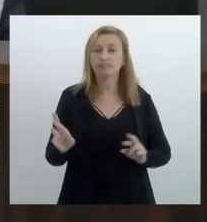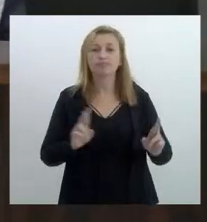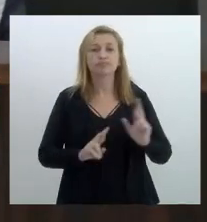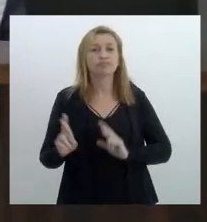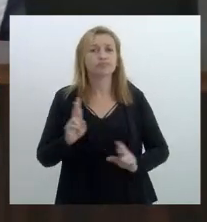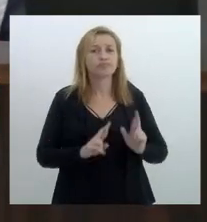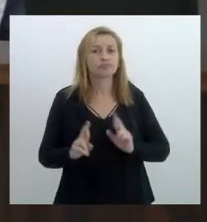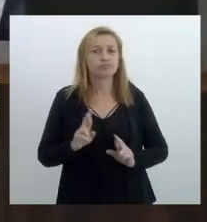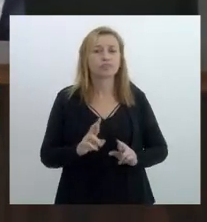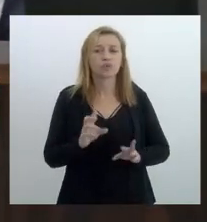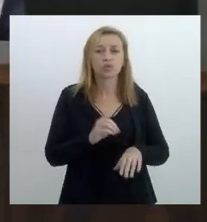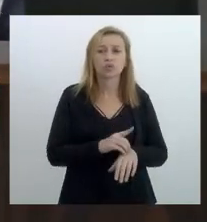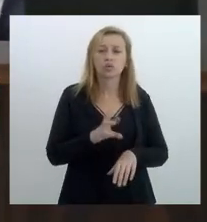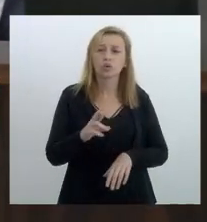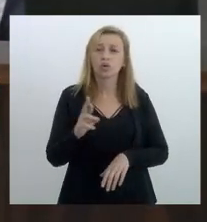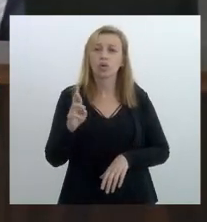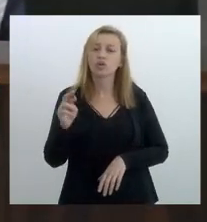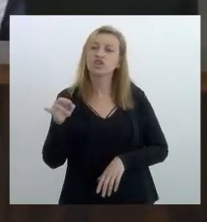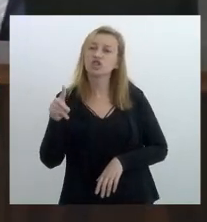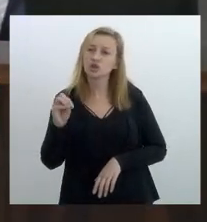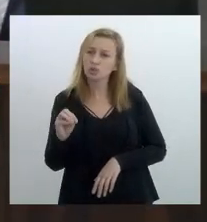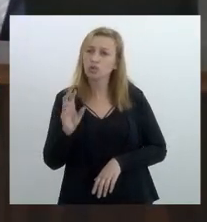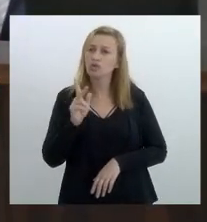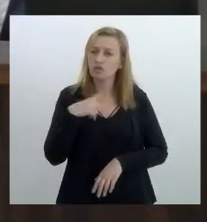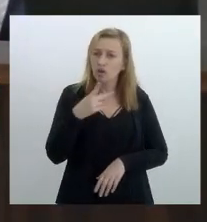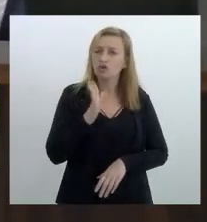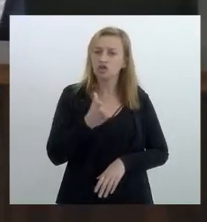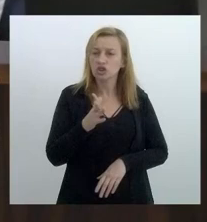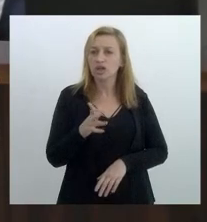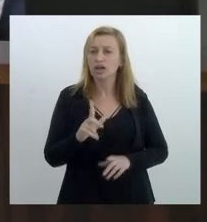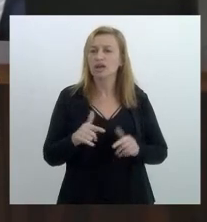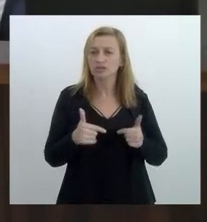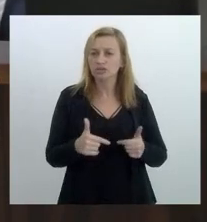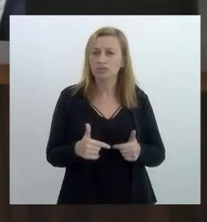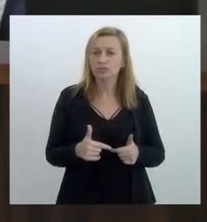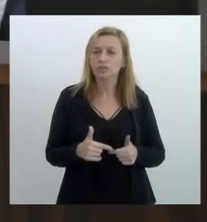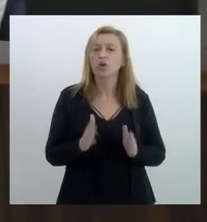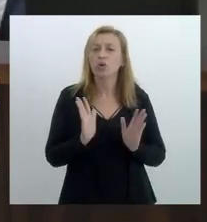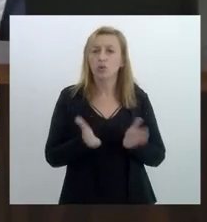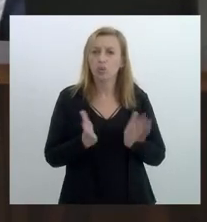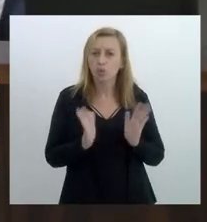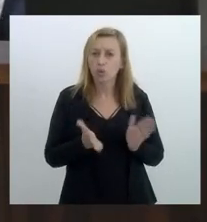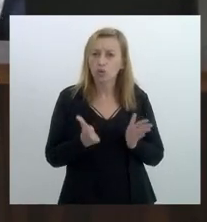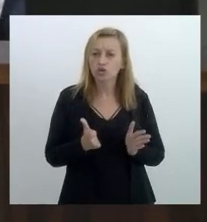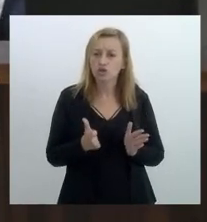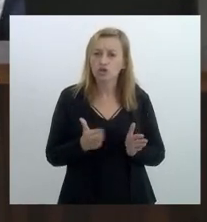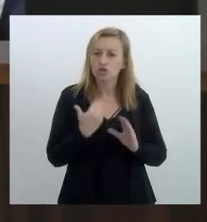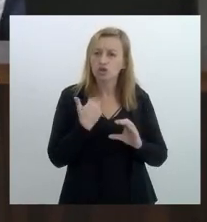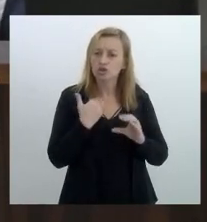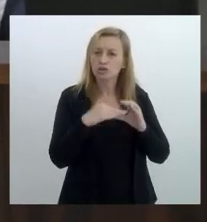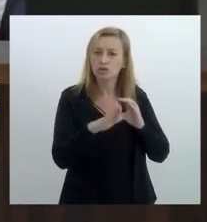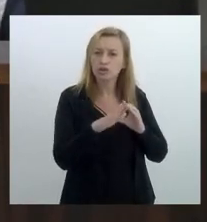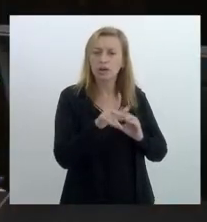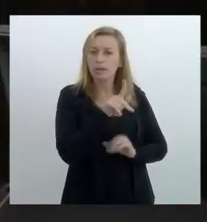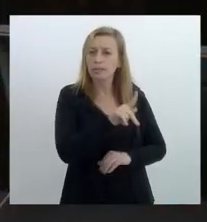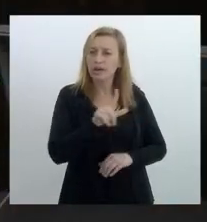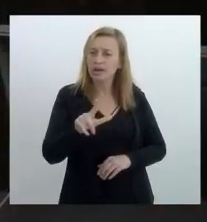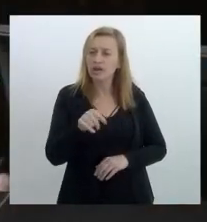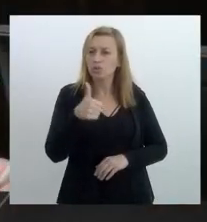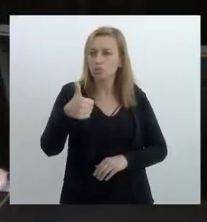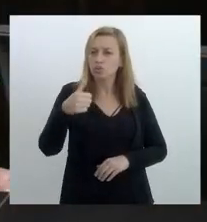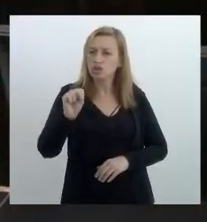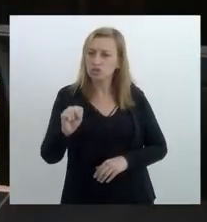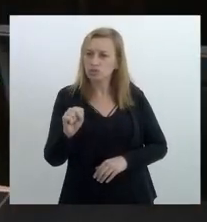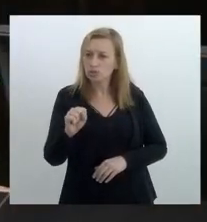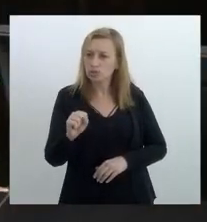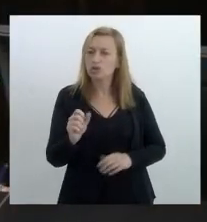que o doutor Rodrigo falou, a gente já se posicionou e hoje a gente enviou a PL com 18,